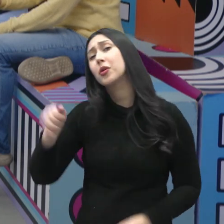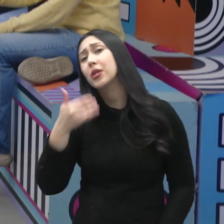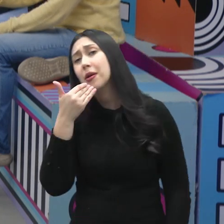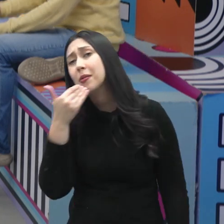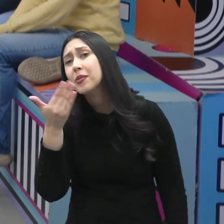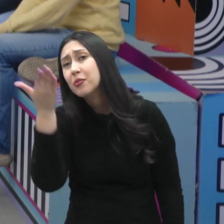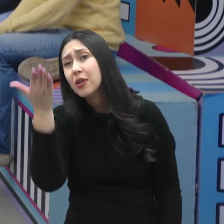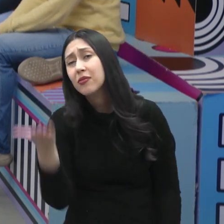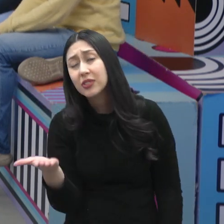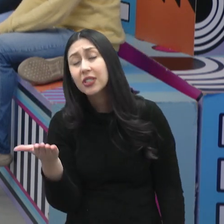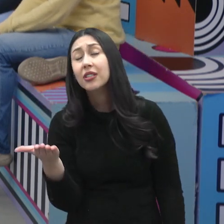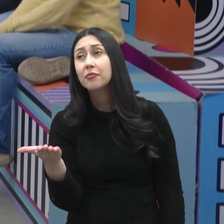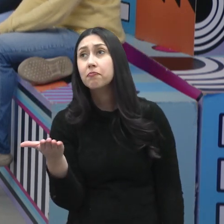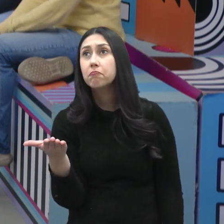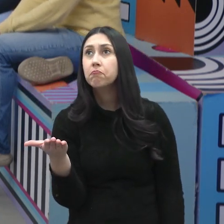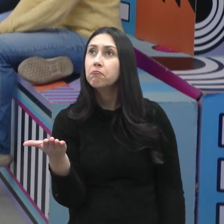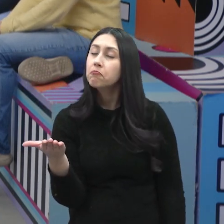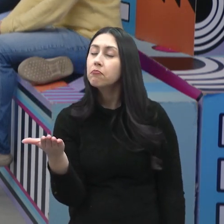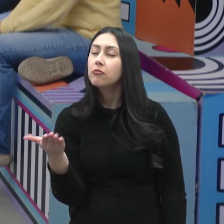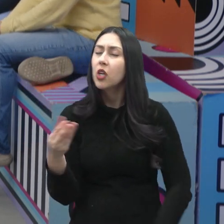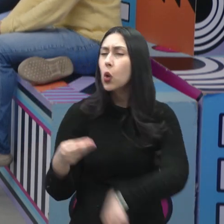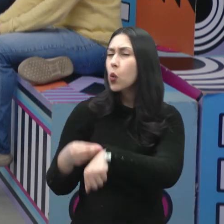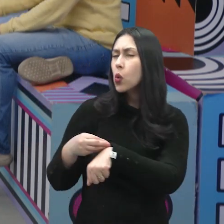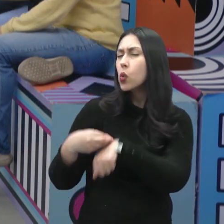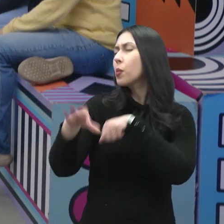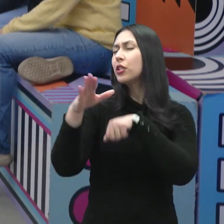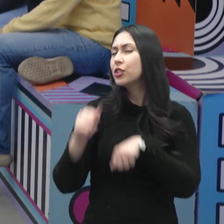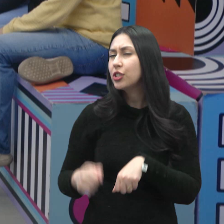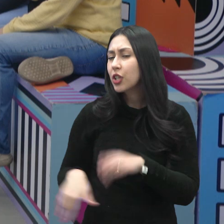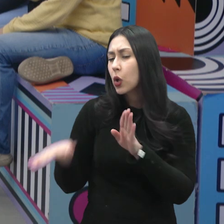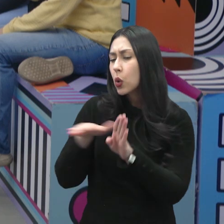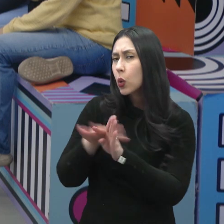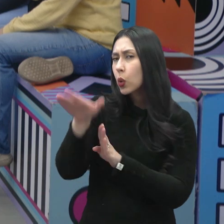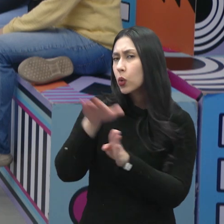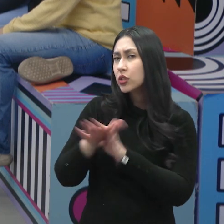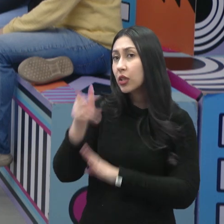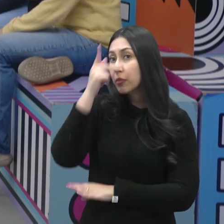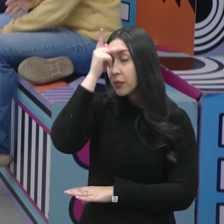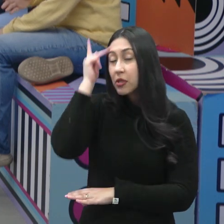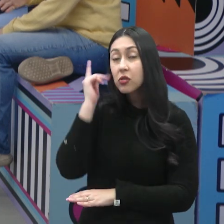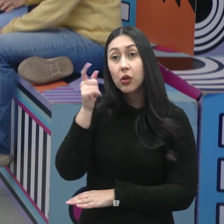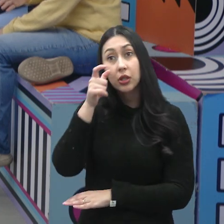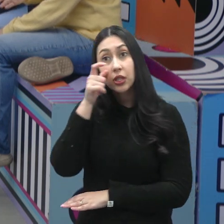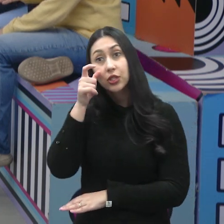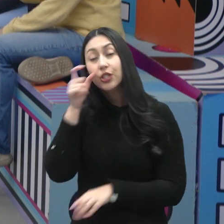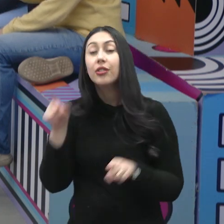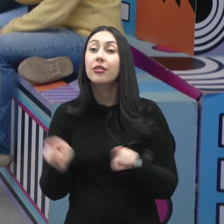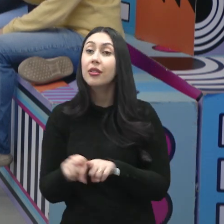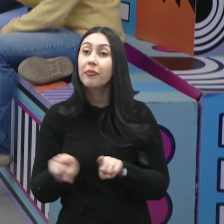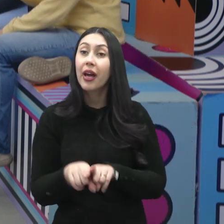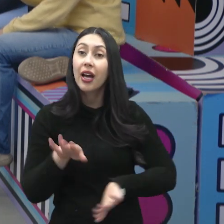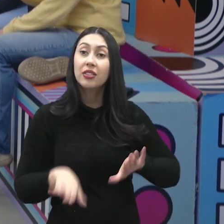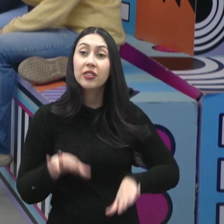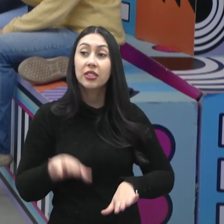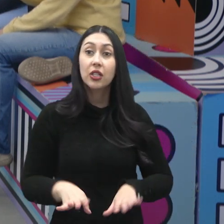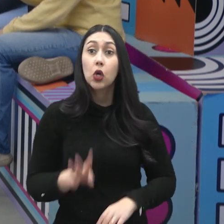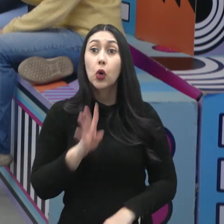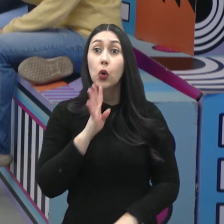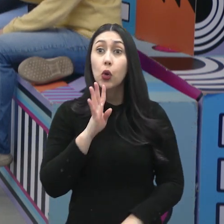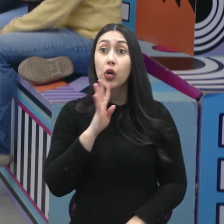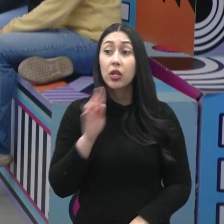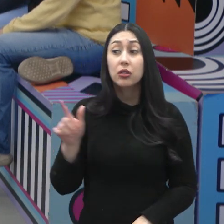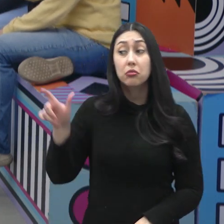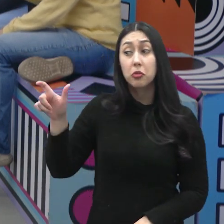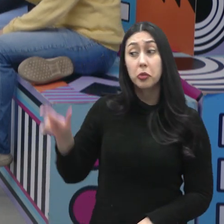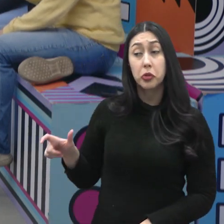aproveitasse esse último minutinho aqui que a gente tem para passar a mensagem direta para quem está assistindo e na condição daquela pessoa